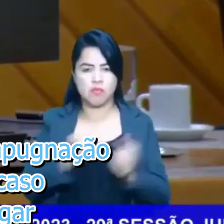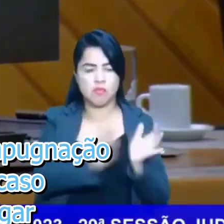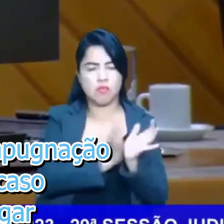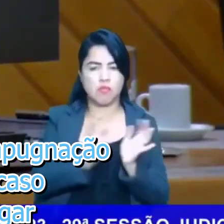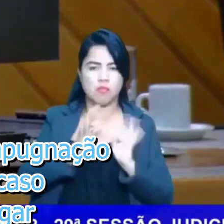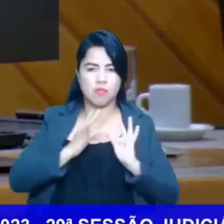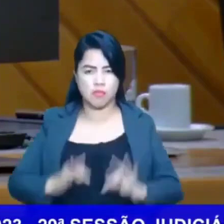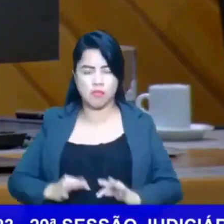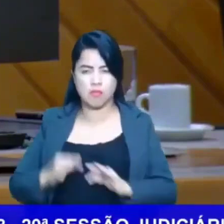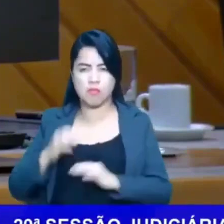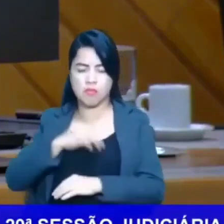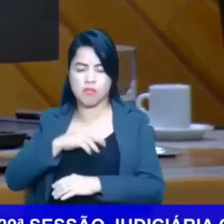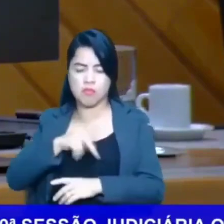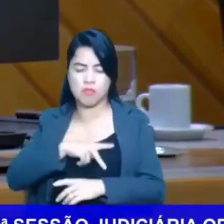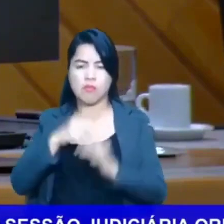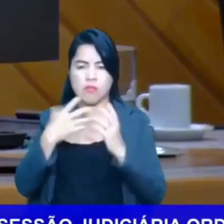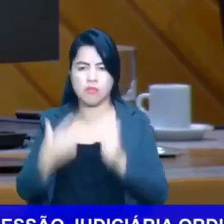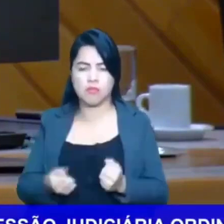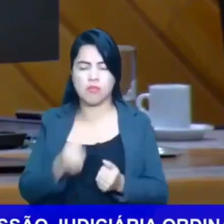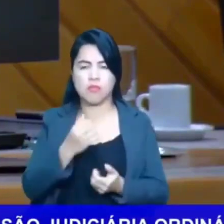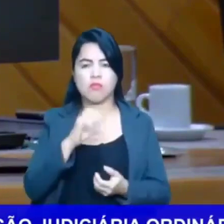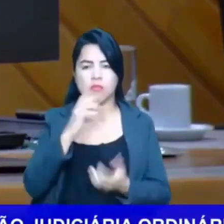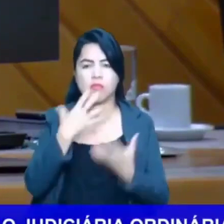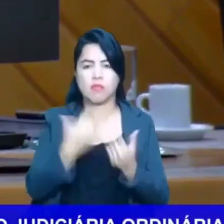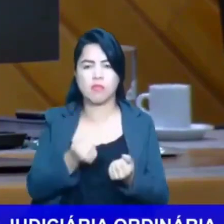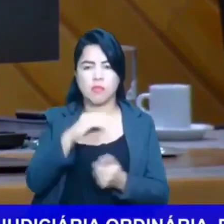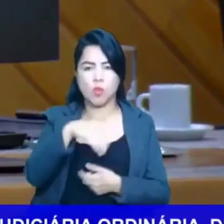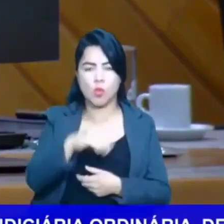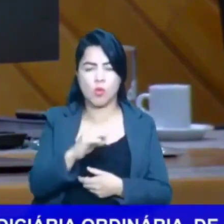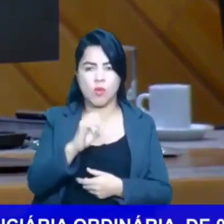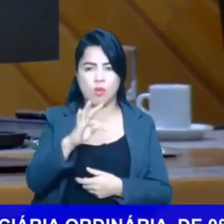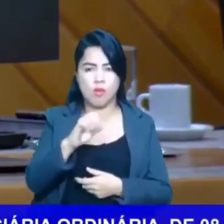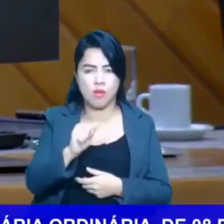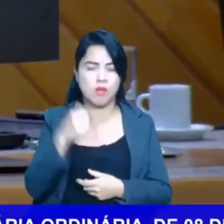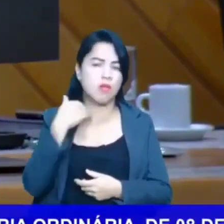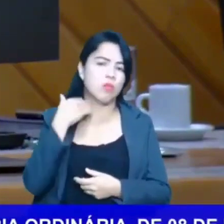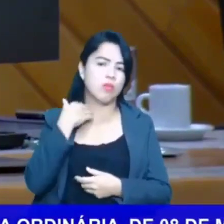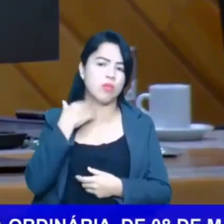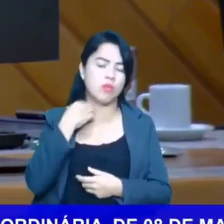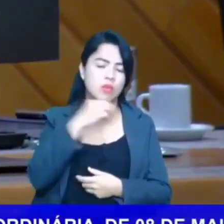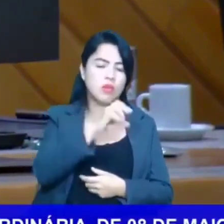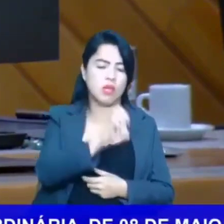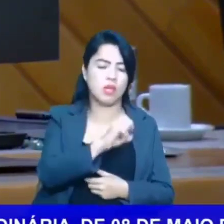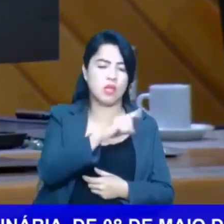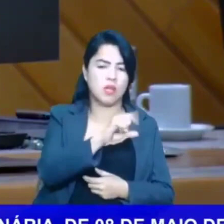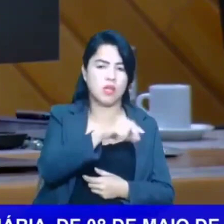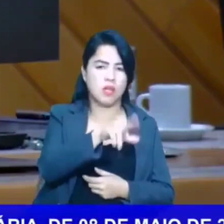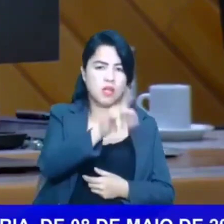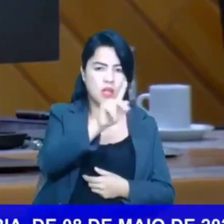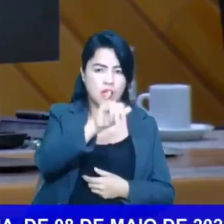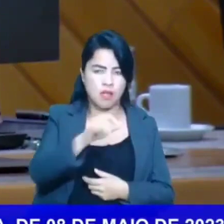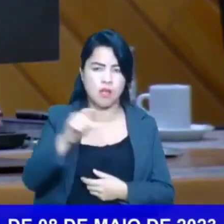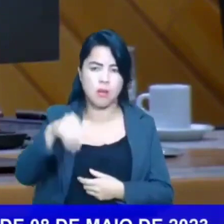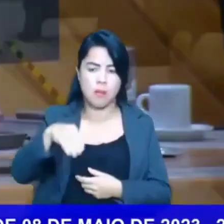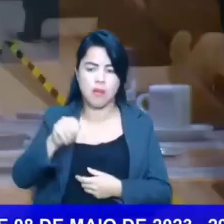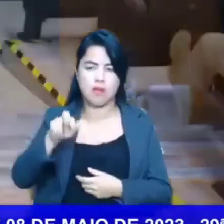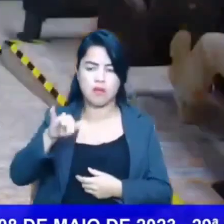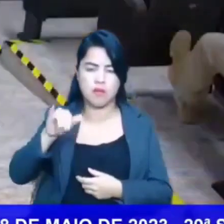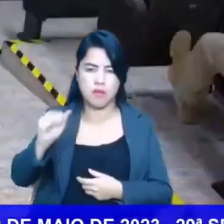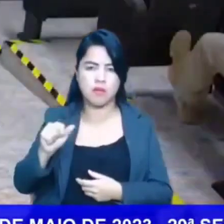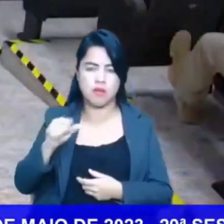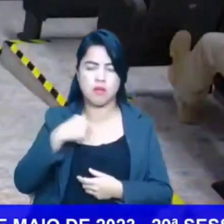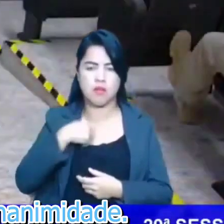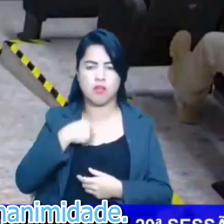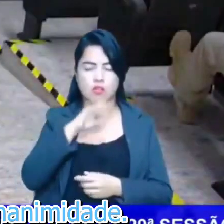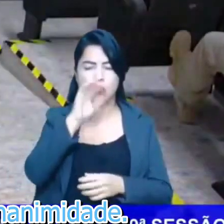ministerial e julgar aprovadas as contas de Elke Lúcia Bahia do Nascimento e Maria Trindade da Silva Ramos. É como voto.